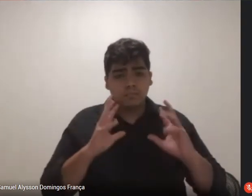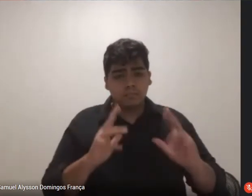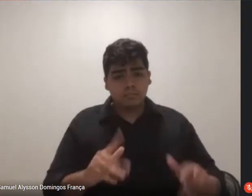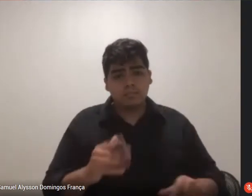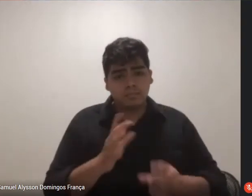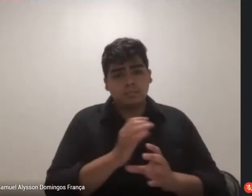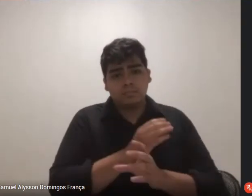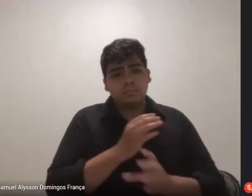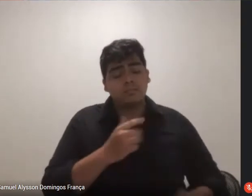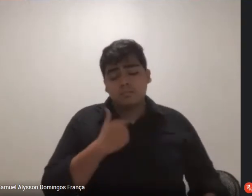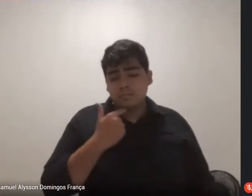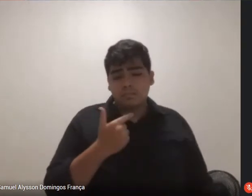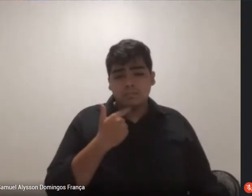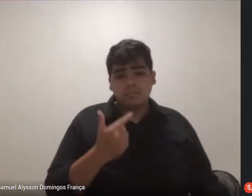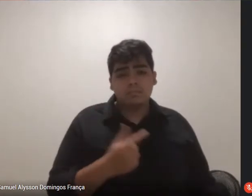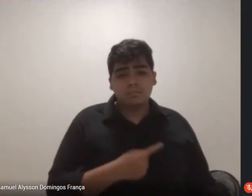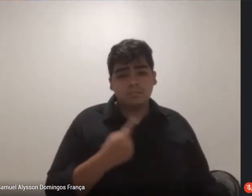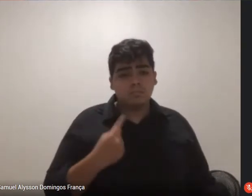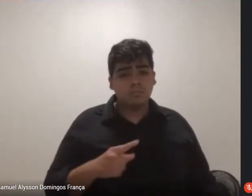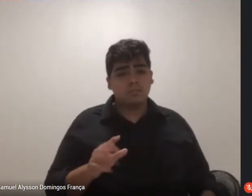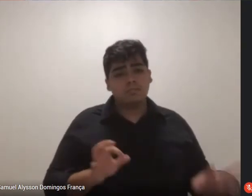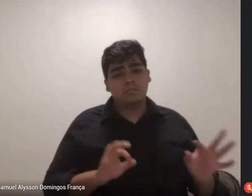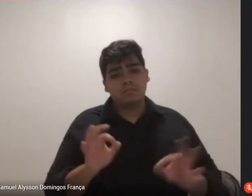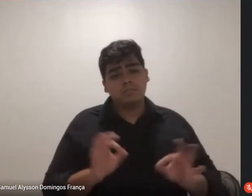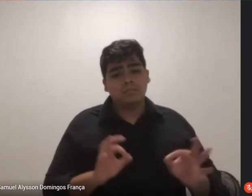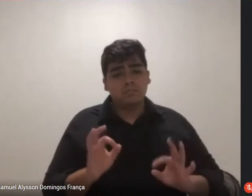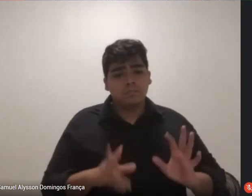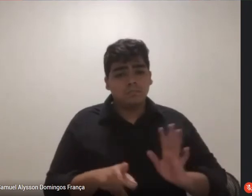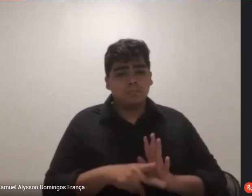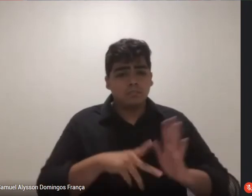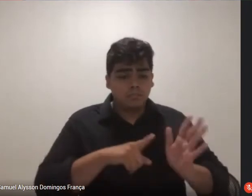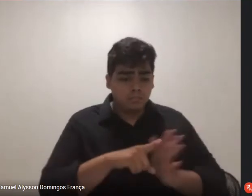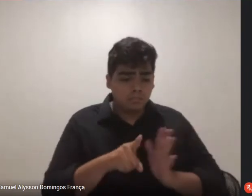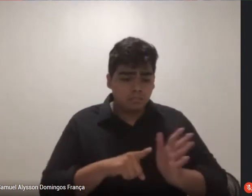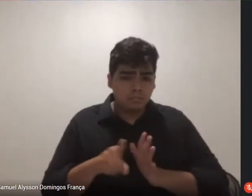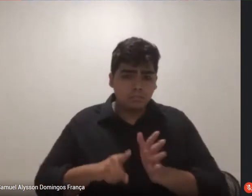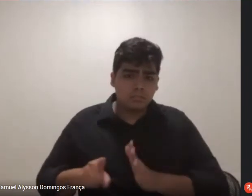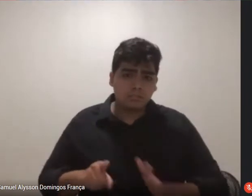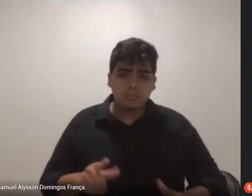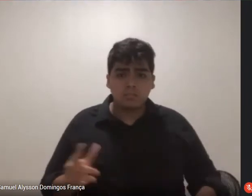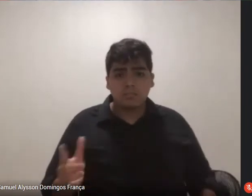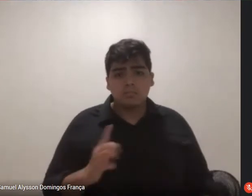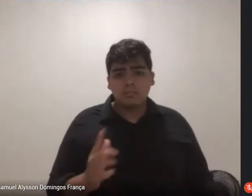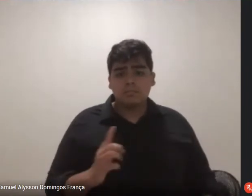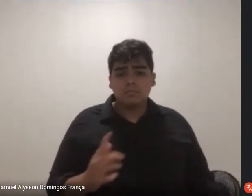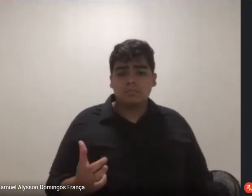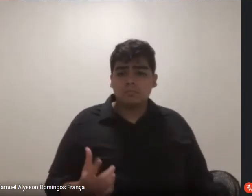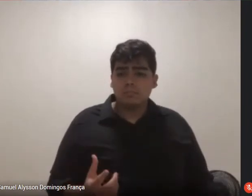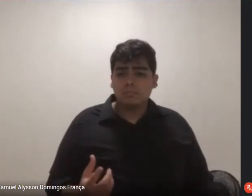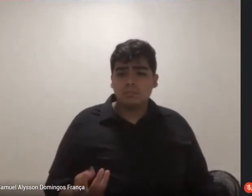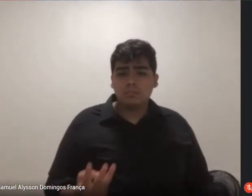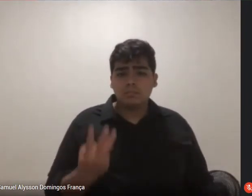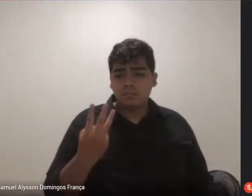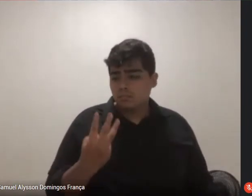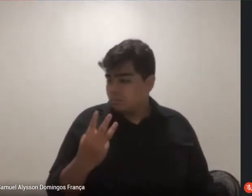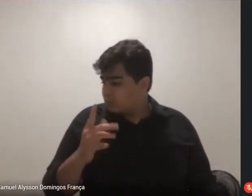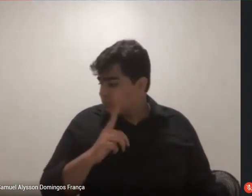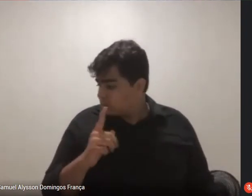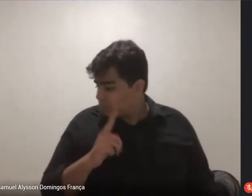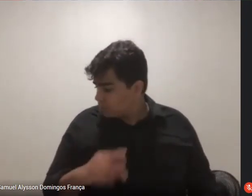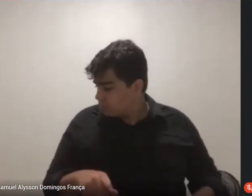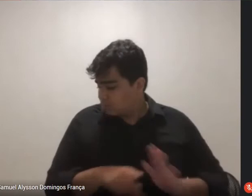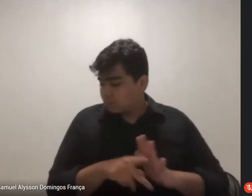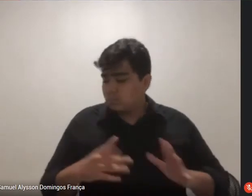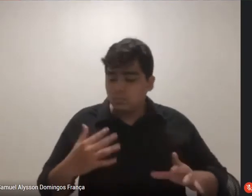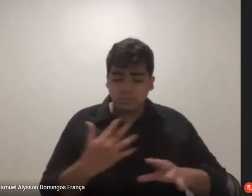uma abordagem para o experimento da pesquisa, parametrizando os dados de 3 zonas urbanas da cidade, correspondentes